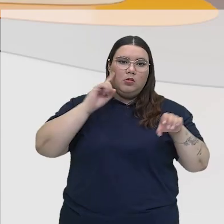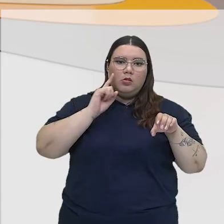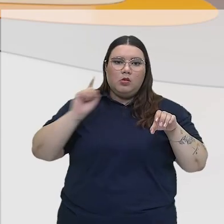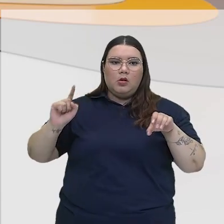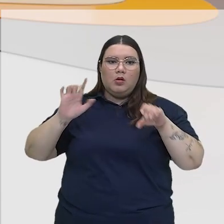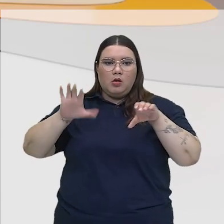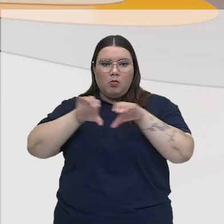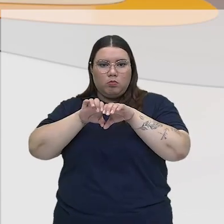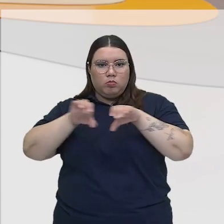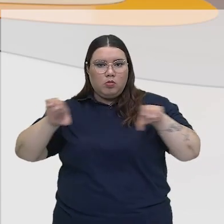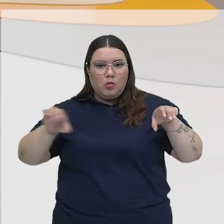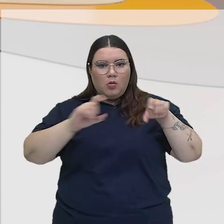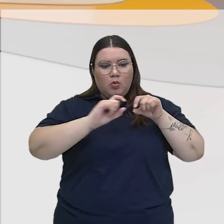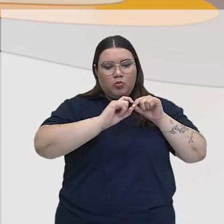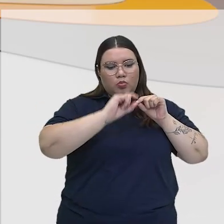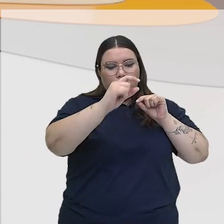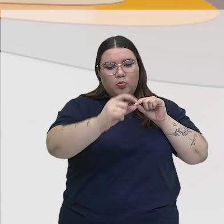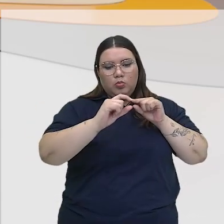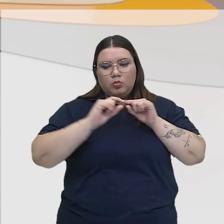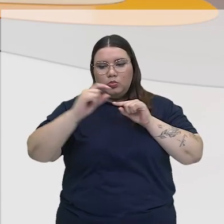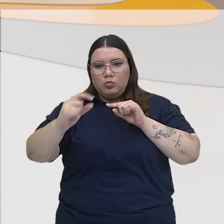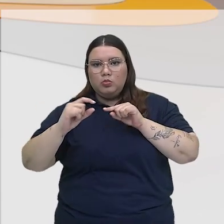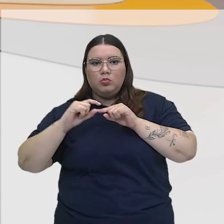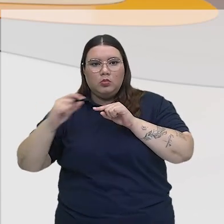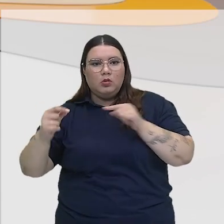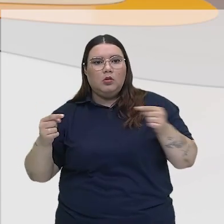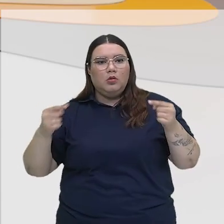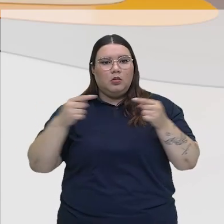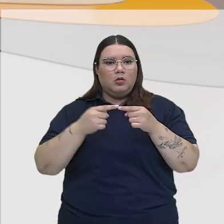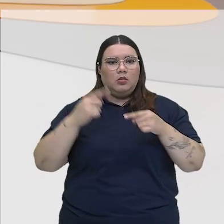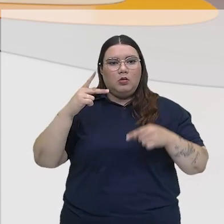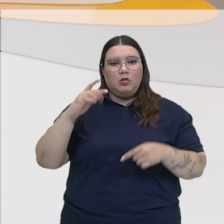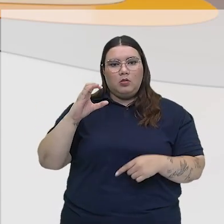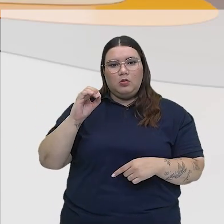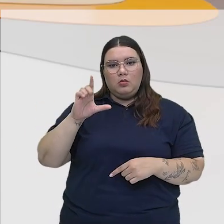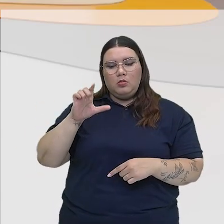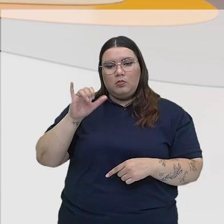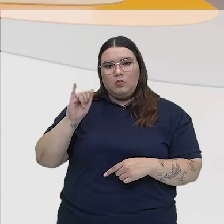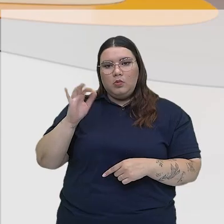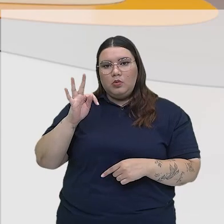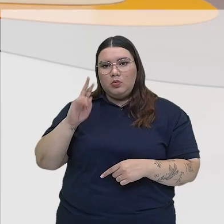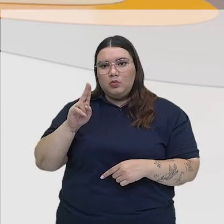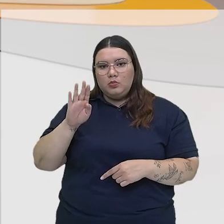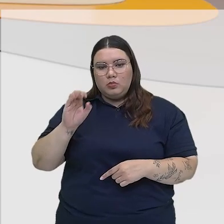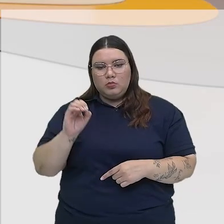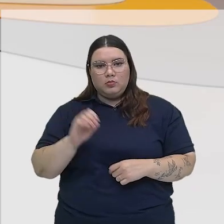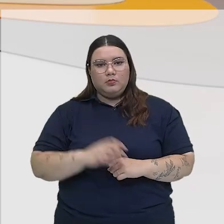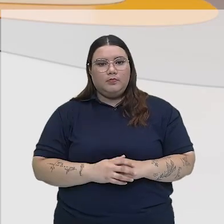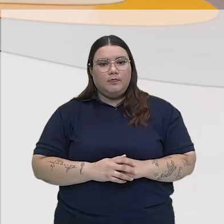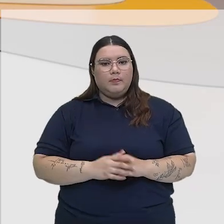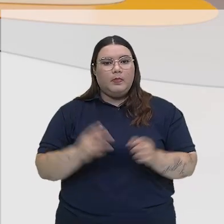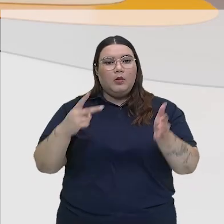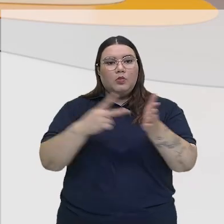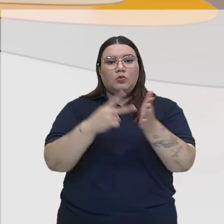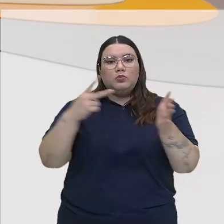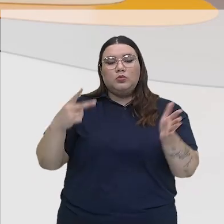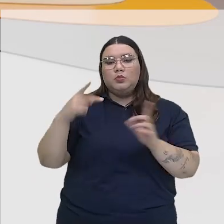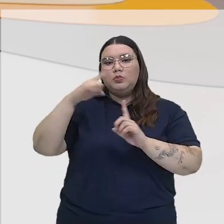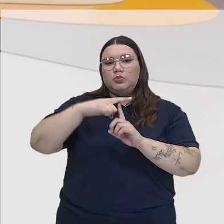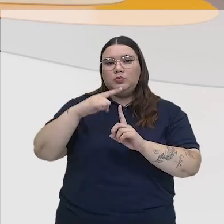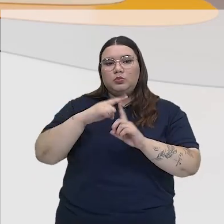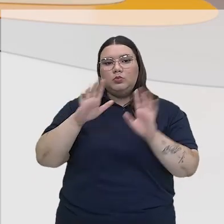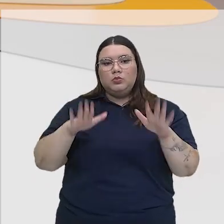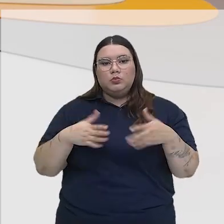por esses tubos, por isso que a gente chama de politubos. Na sequência, a gente vai ver agora mais um tipo de,